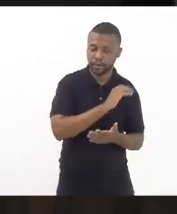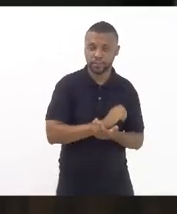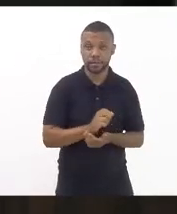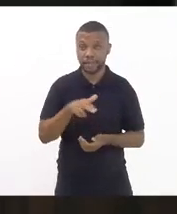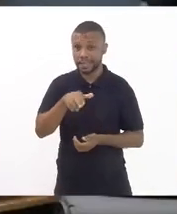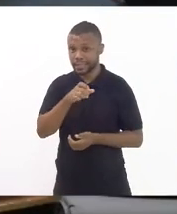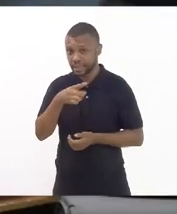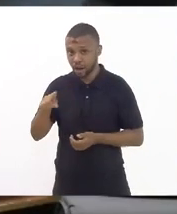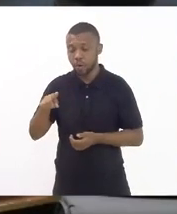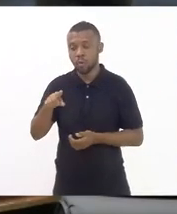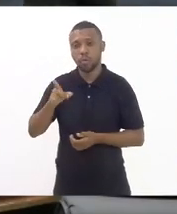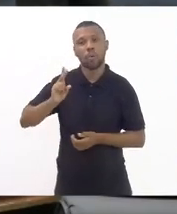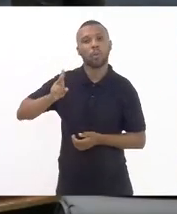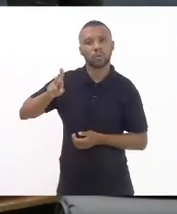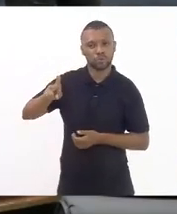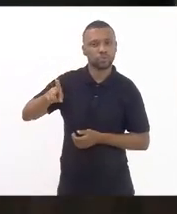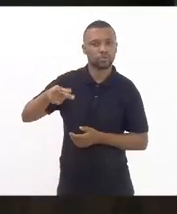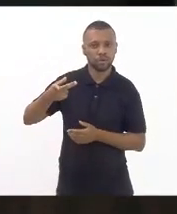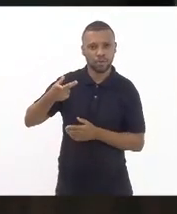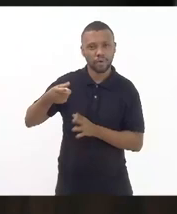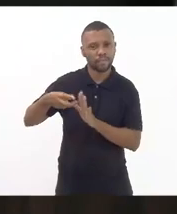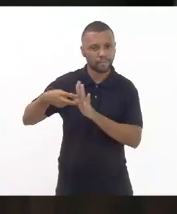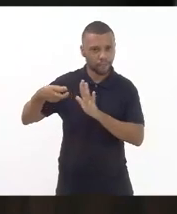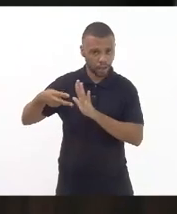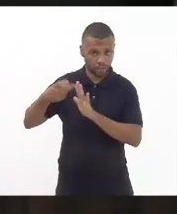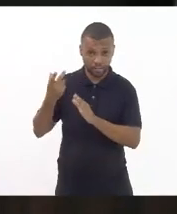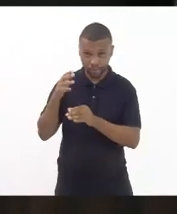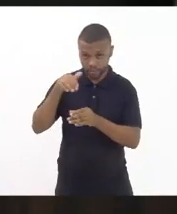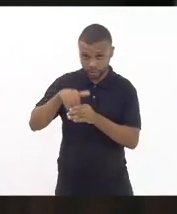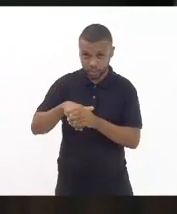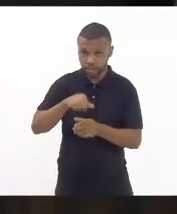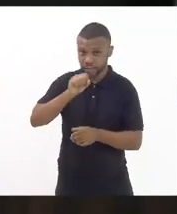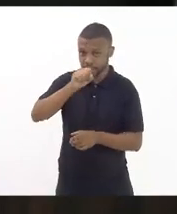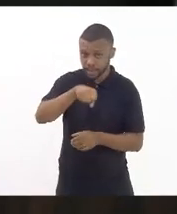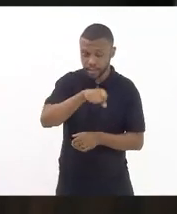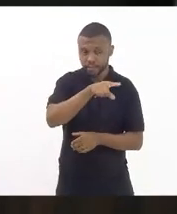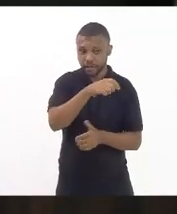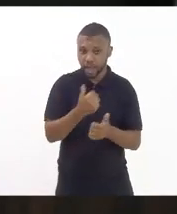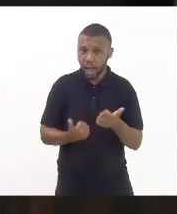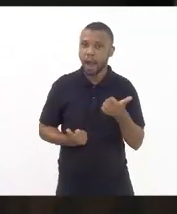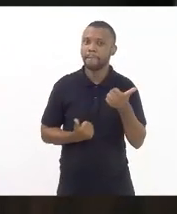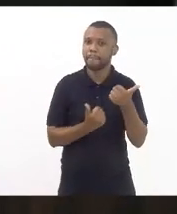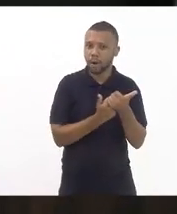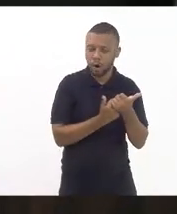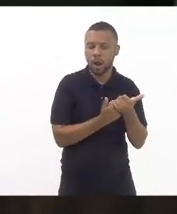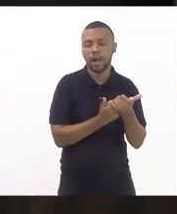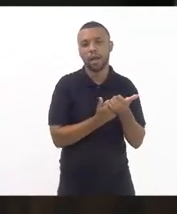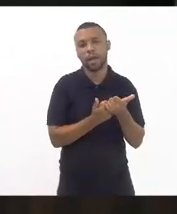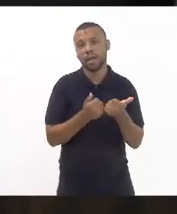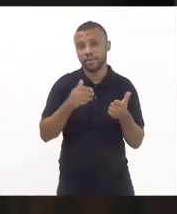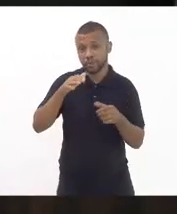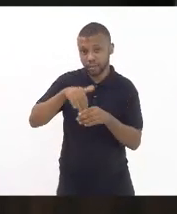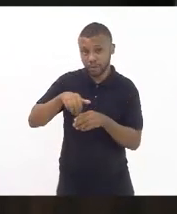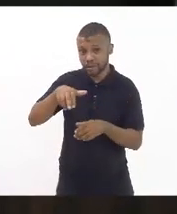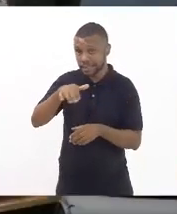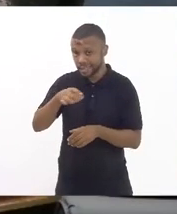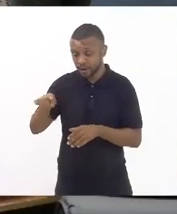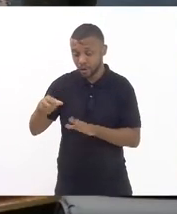veto. Votando sim, derruba o veto. E votando não, mantém o